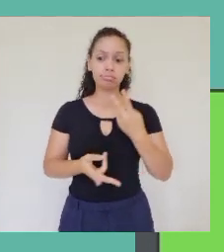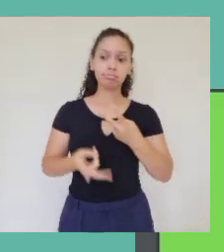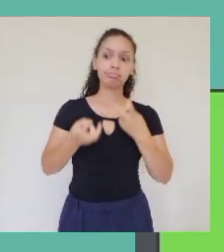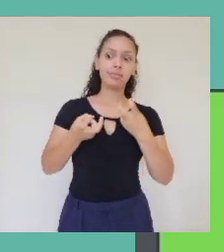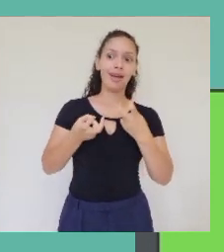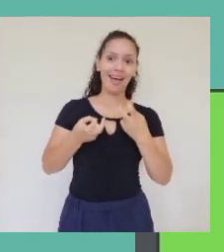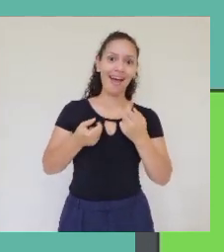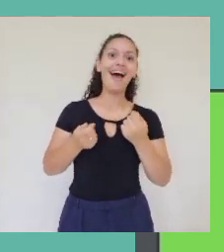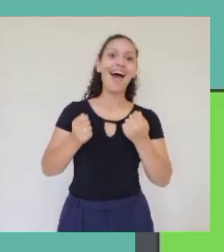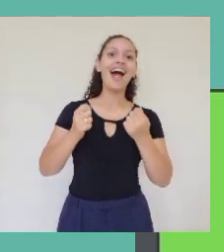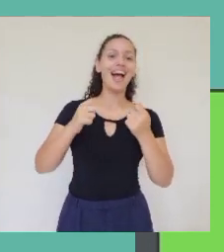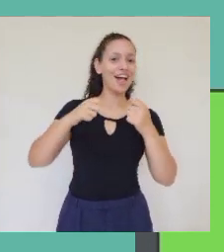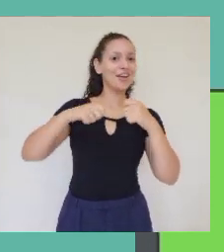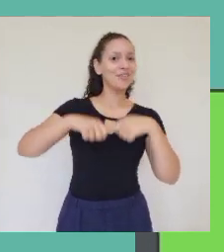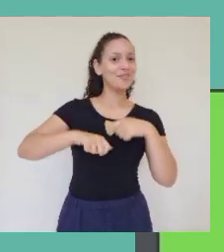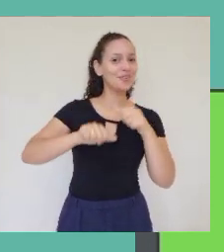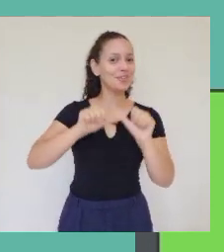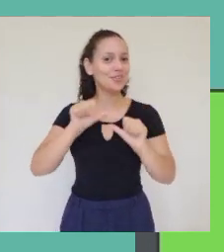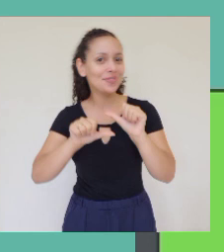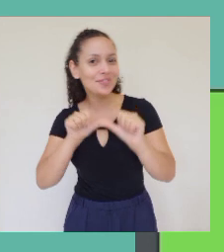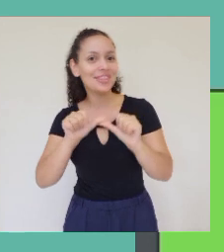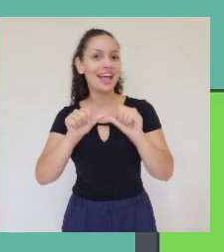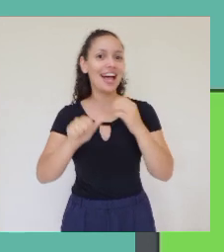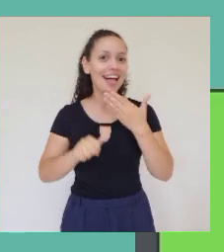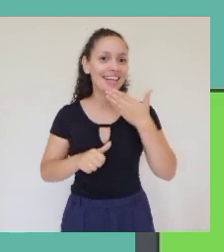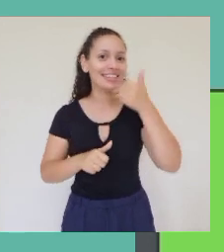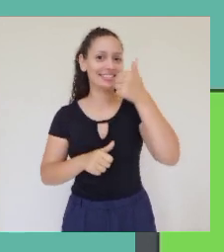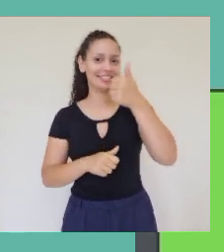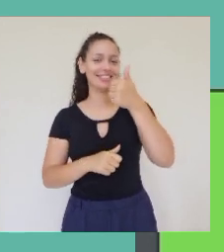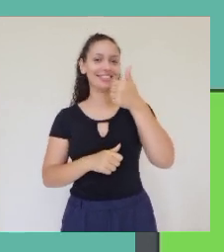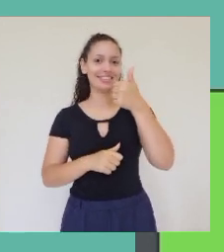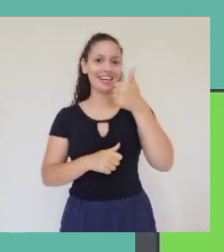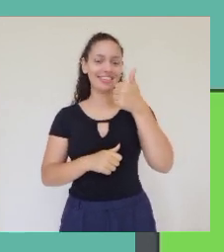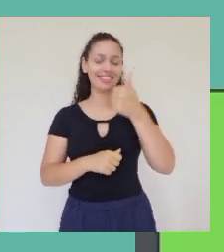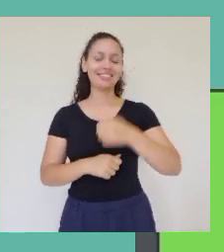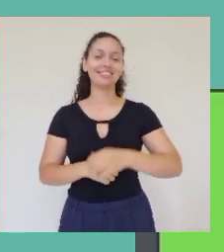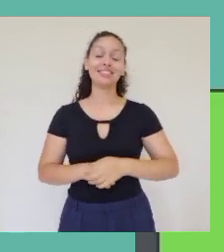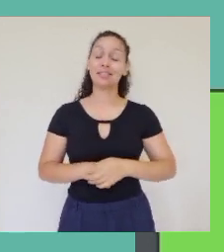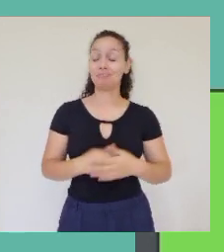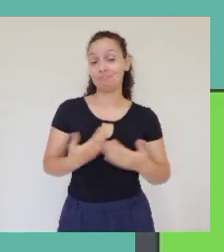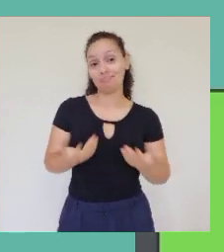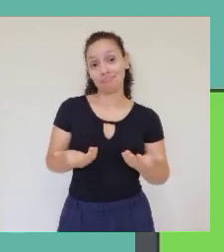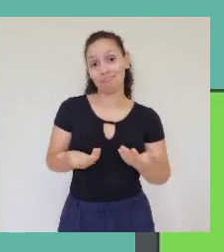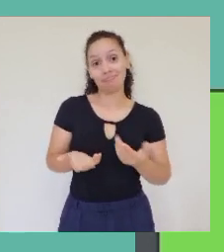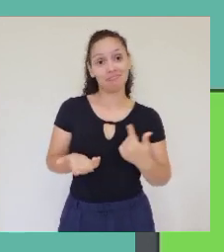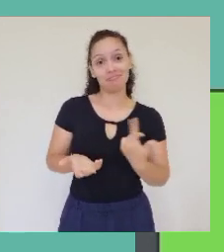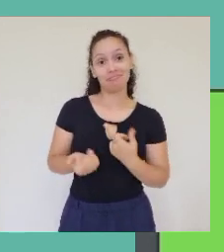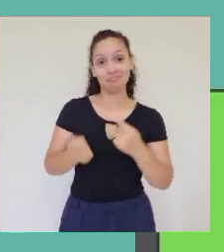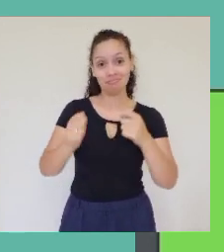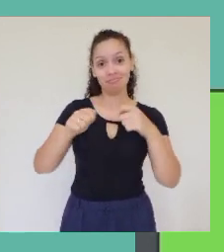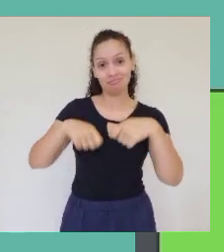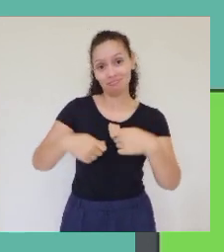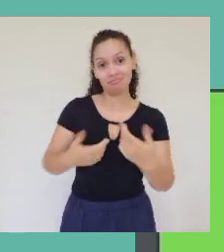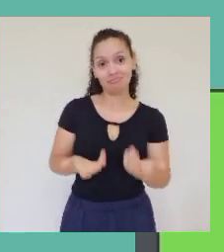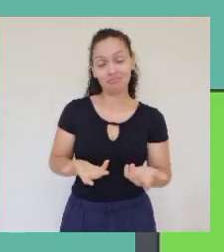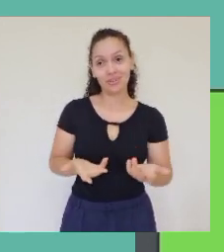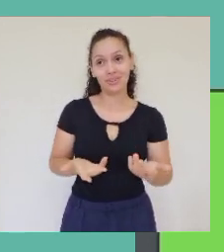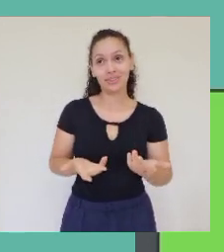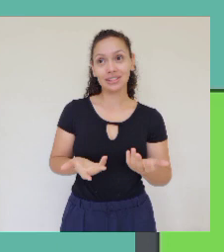gente consegue controlar, o que a gente consegue melhorar, o que está ao nosso alcance, e o que a gente pode estar fazendo para